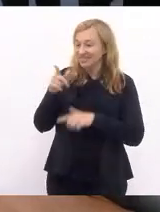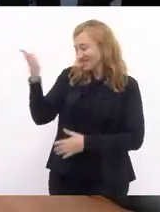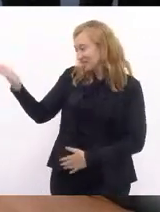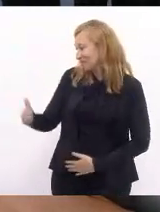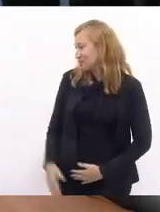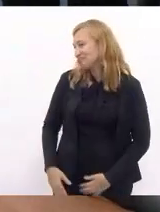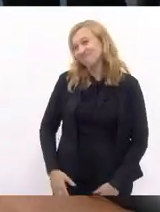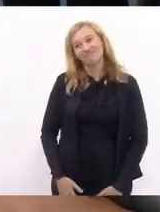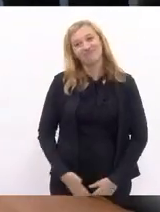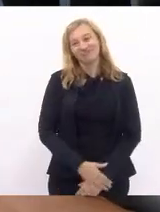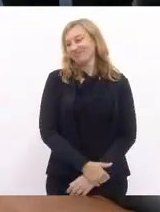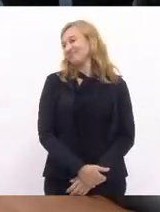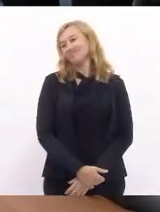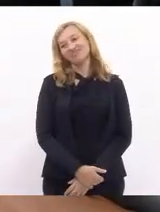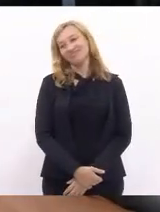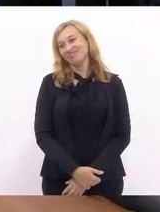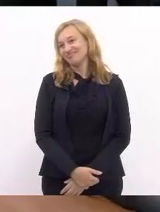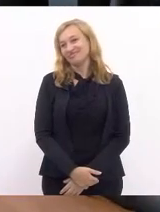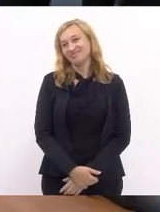ele só